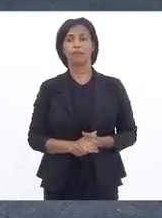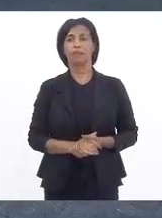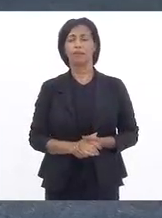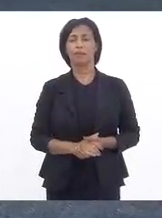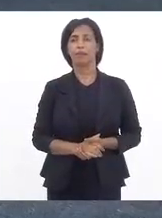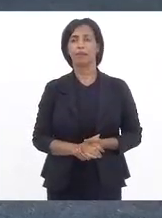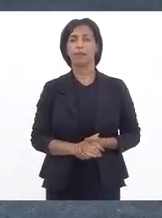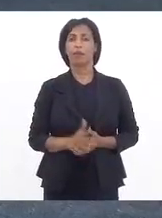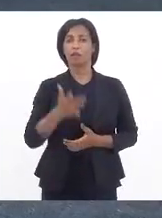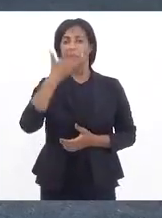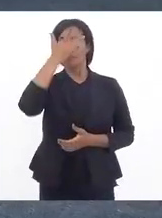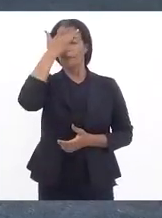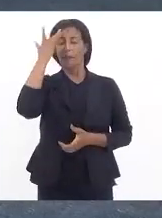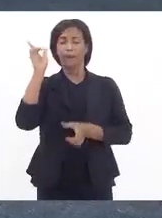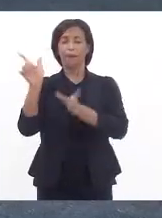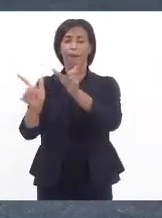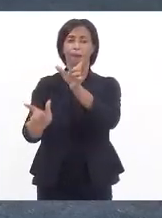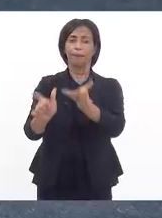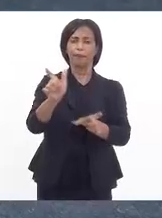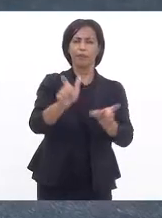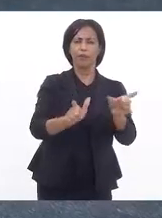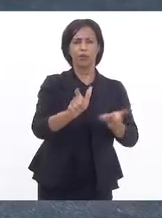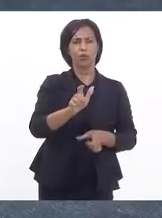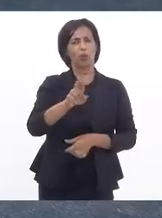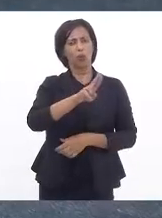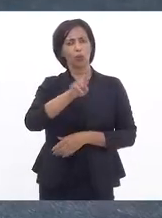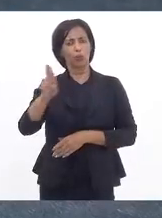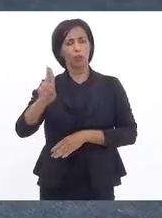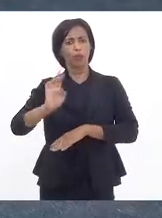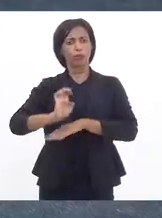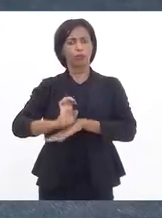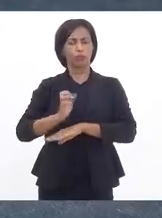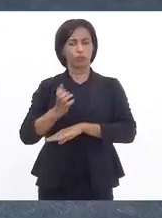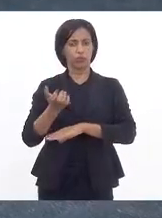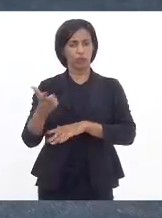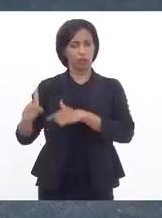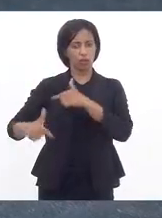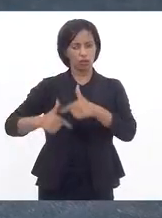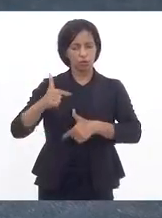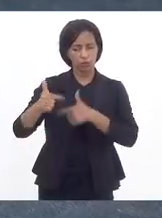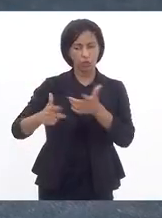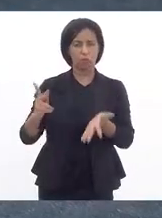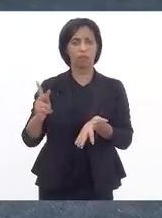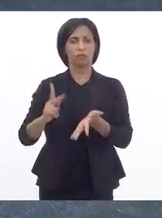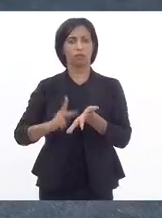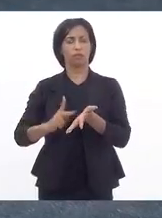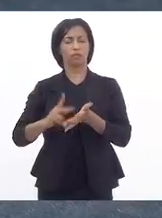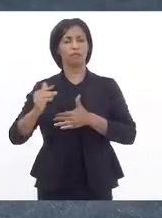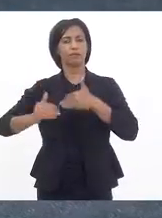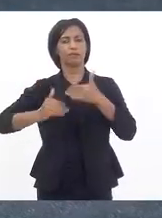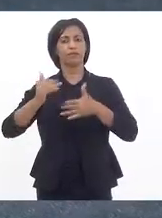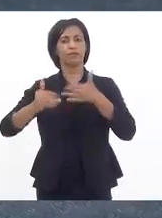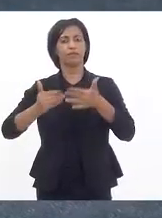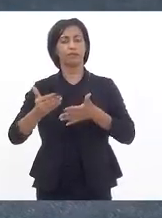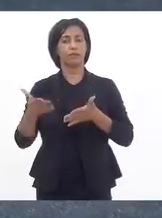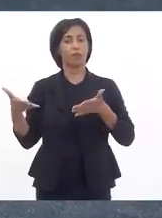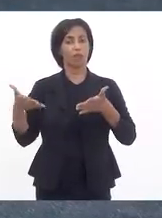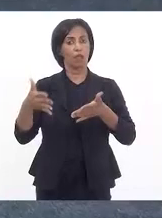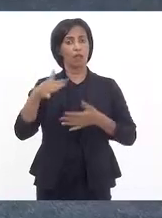que são pessoas com renome no estado do Rio de Janeiro com trabalho realmente desenvolvido